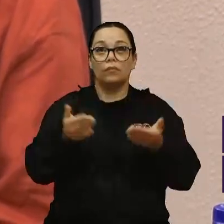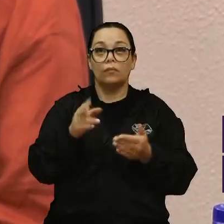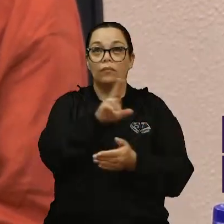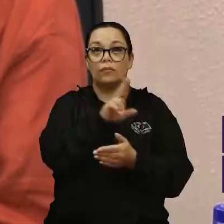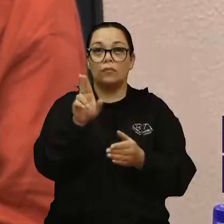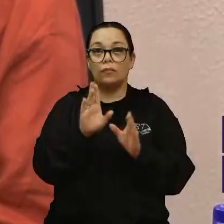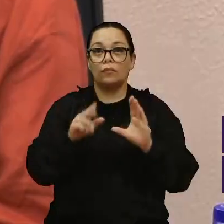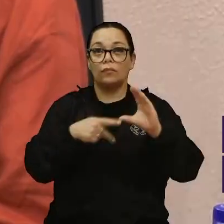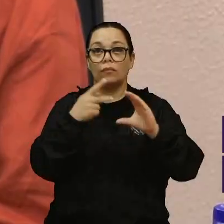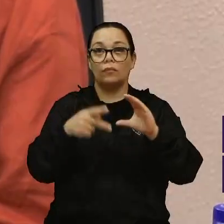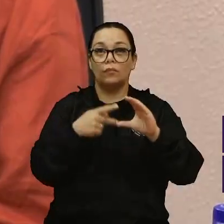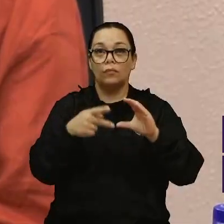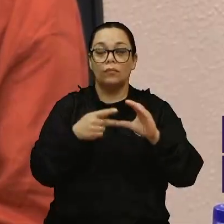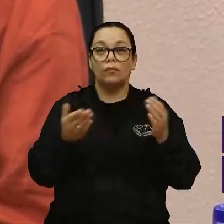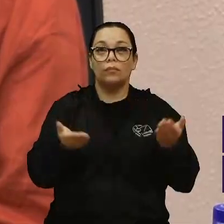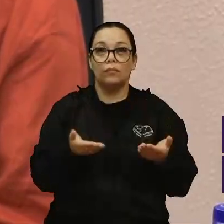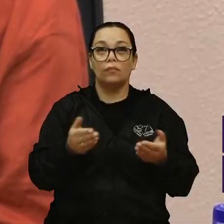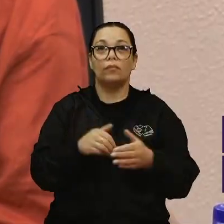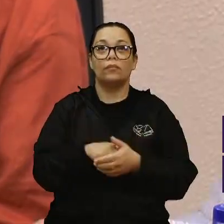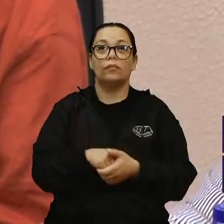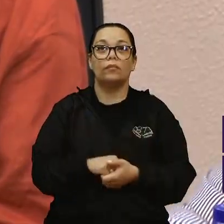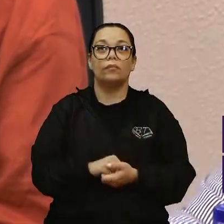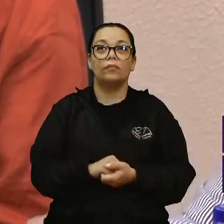nome desta Casa Legislativa.